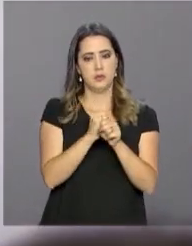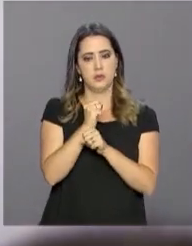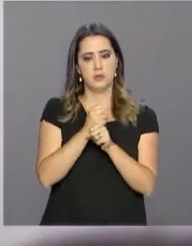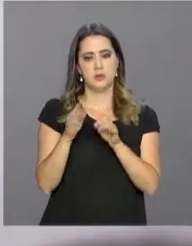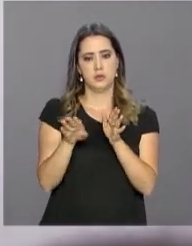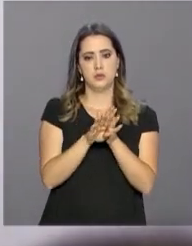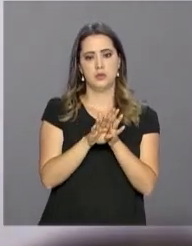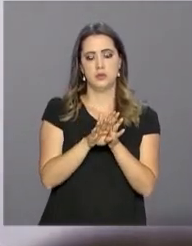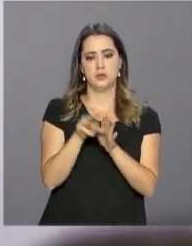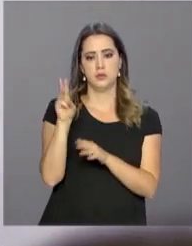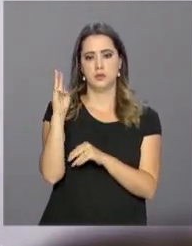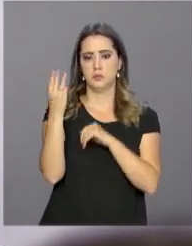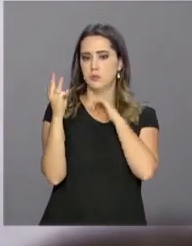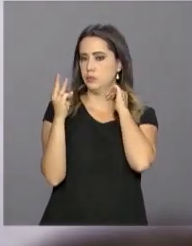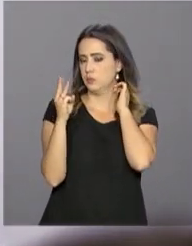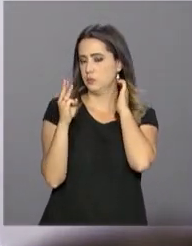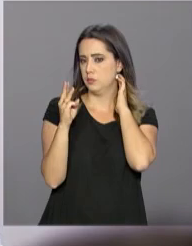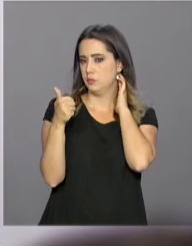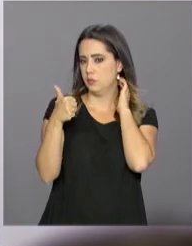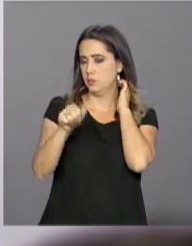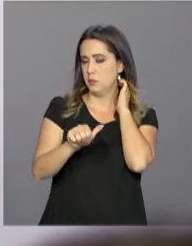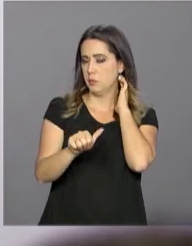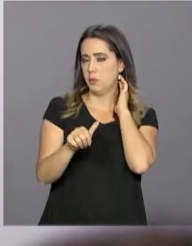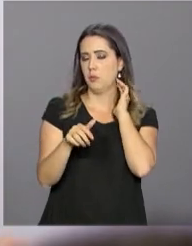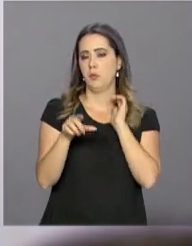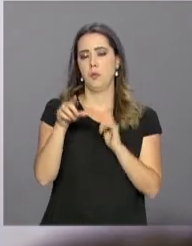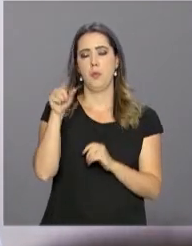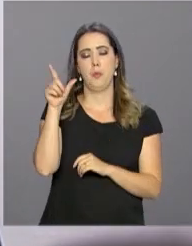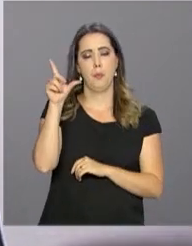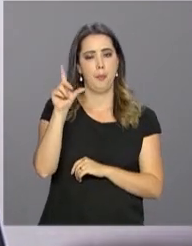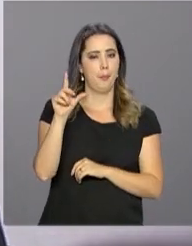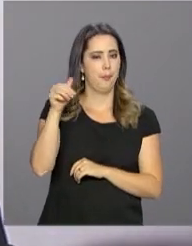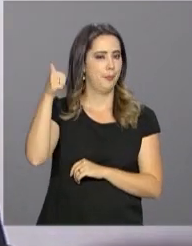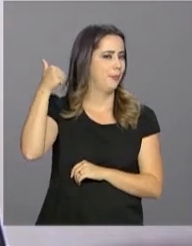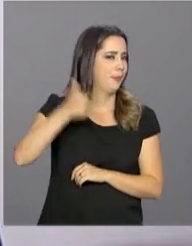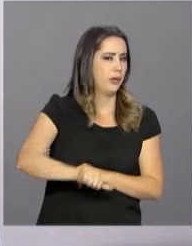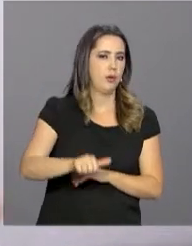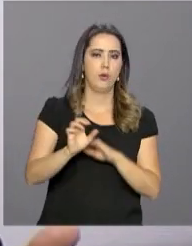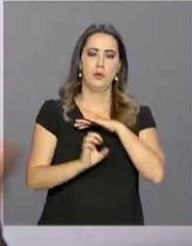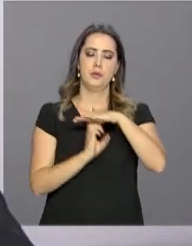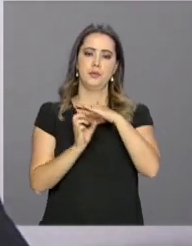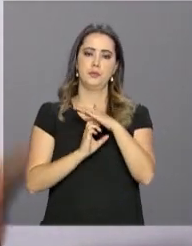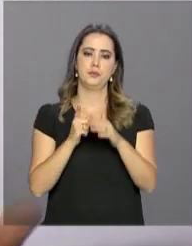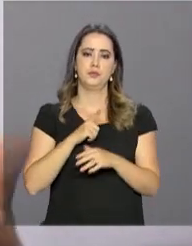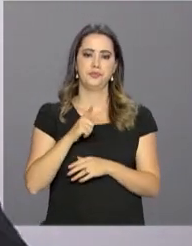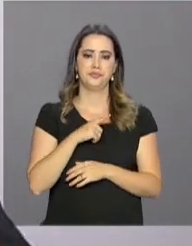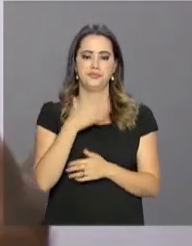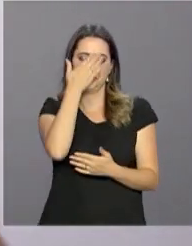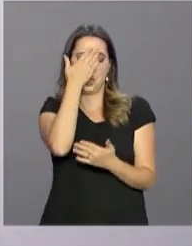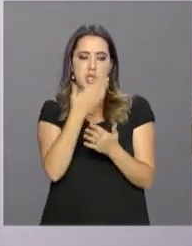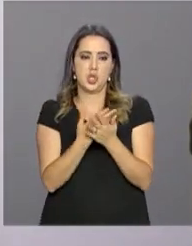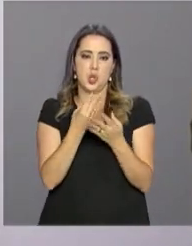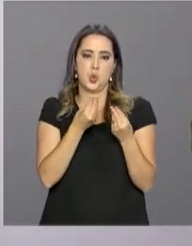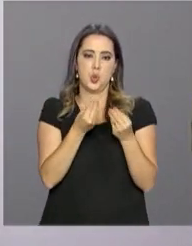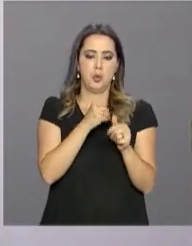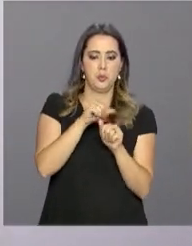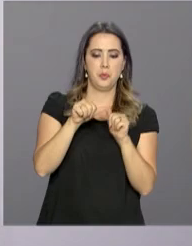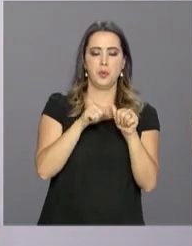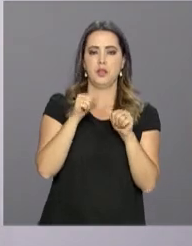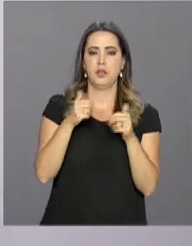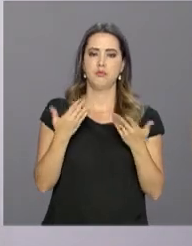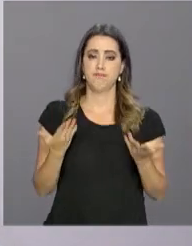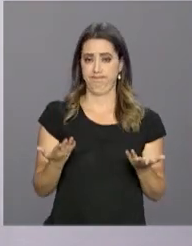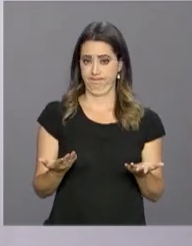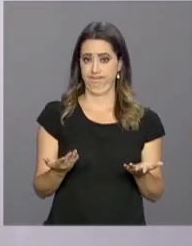Maranhão, era a pior empresa, tinha os piores indicadores do Brasil, era a pior empresa. E havia um ceticismo se era possível se reverter aquela